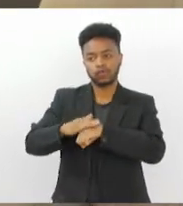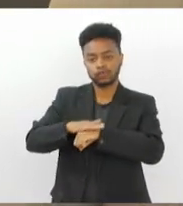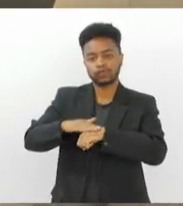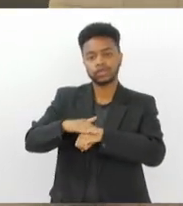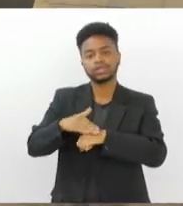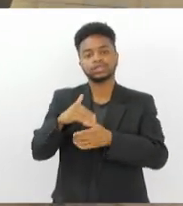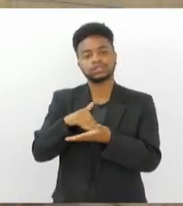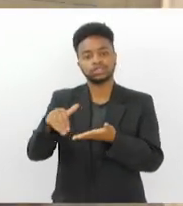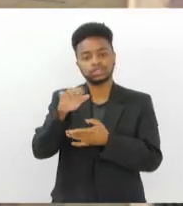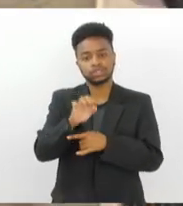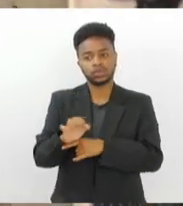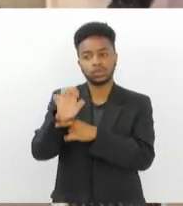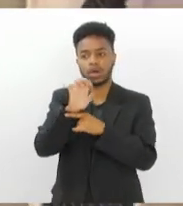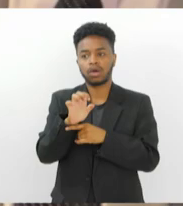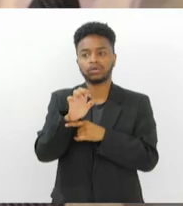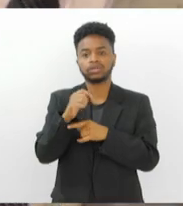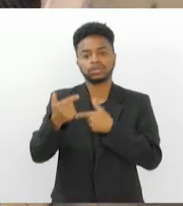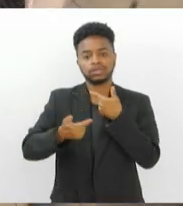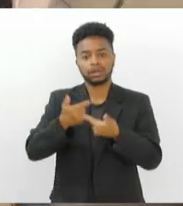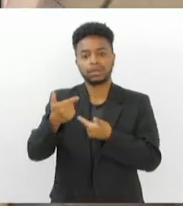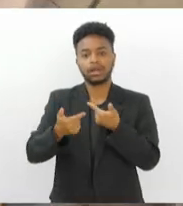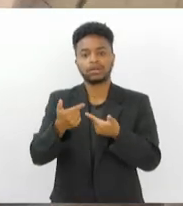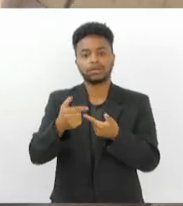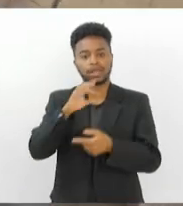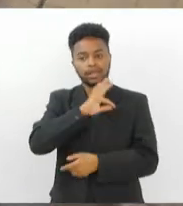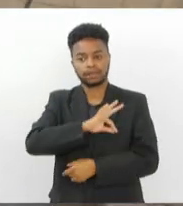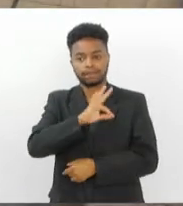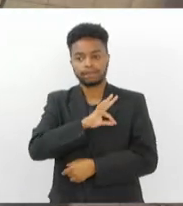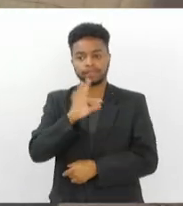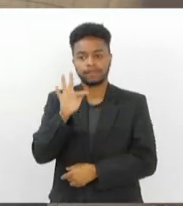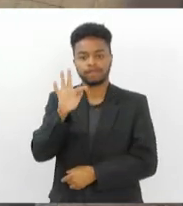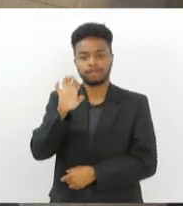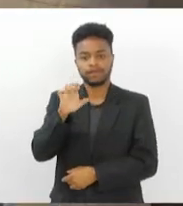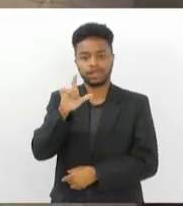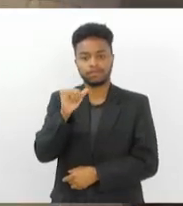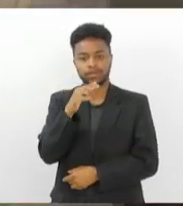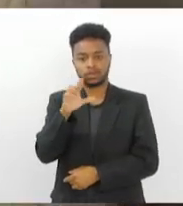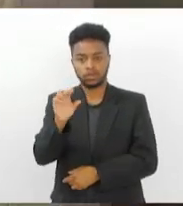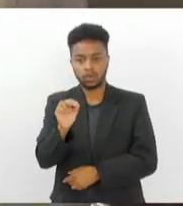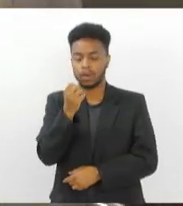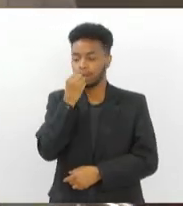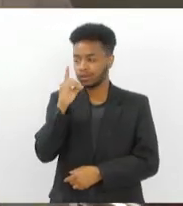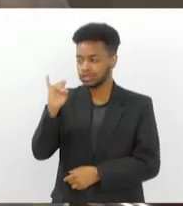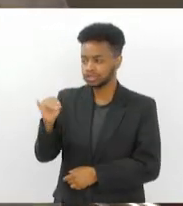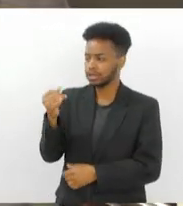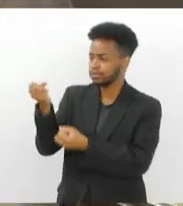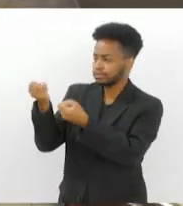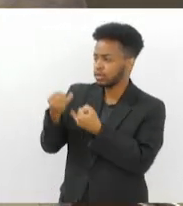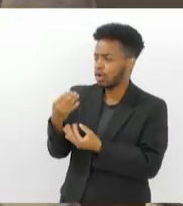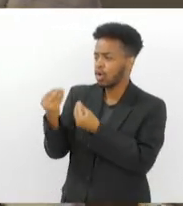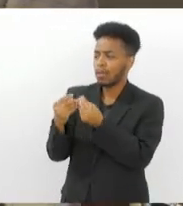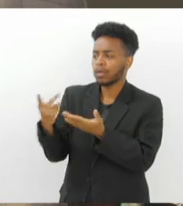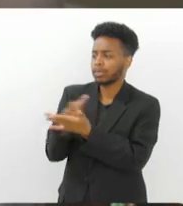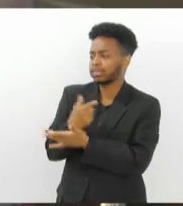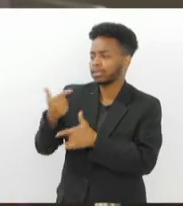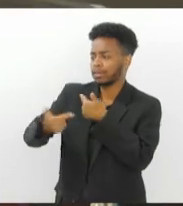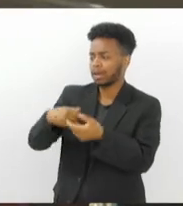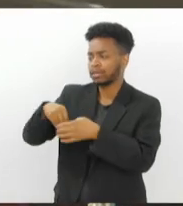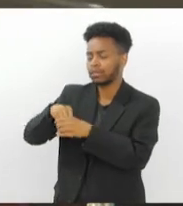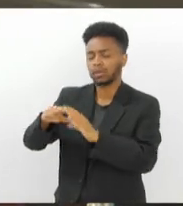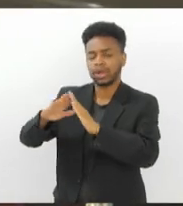Estadual de trabalho e renda Felipinho raves Bom dia secretário conta um pouquinho pra gente como é realizado esse trabalho na casa da